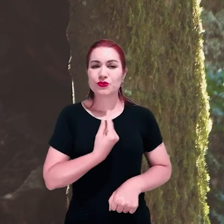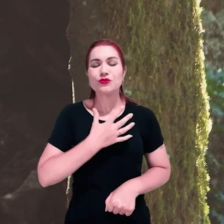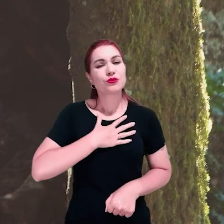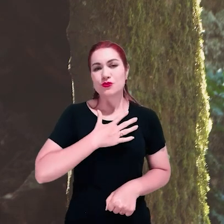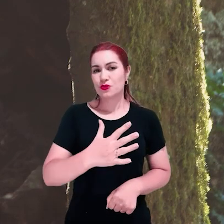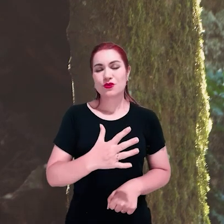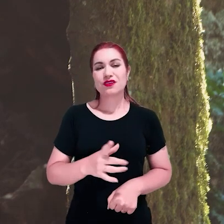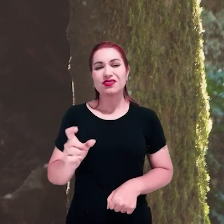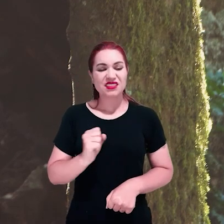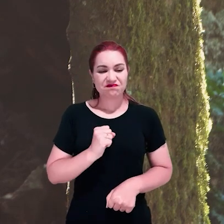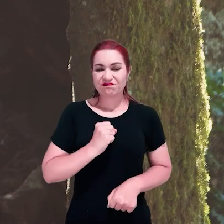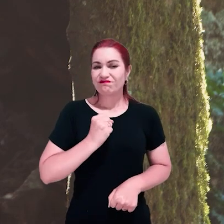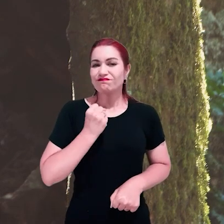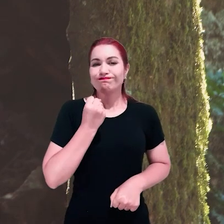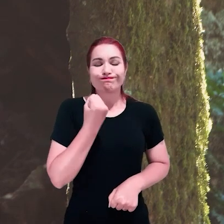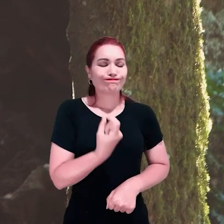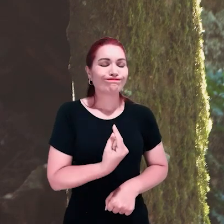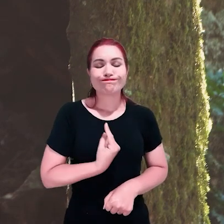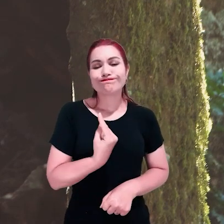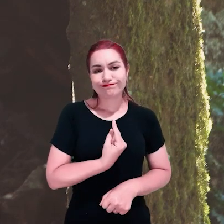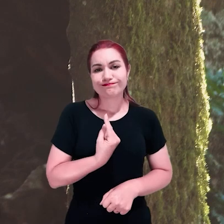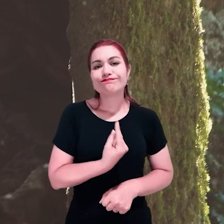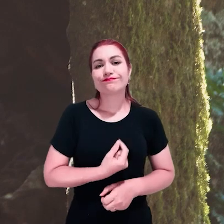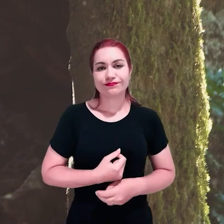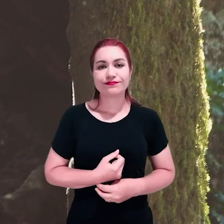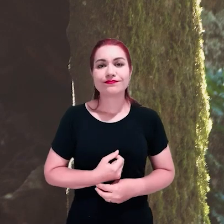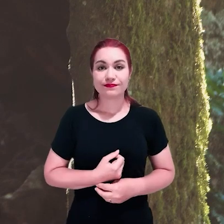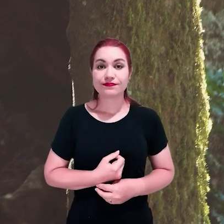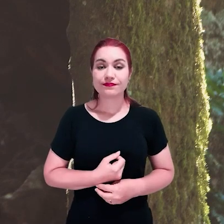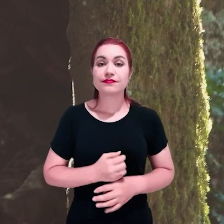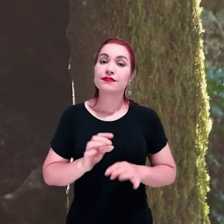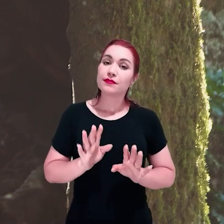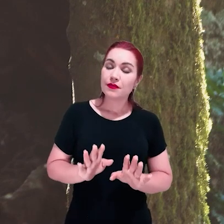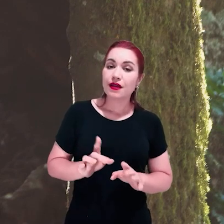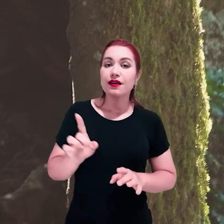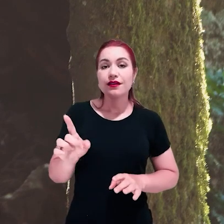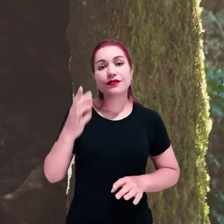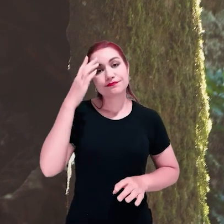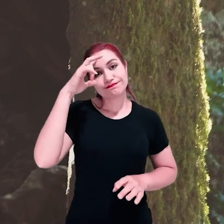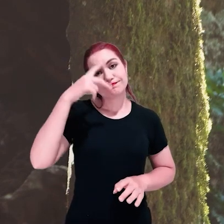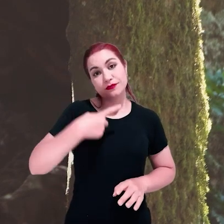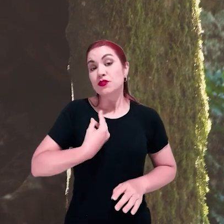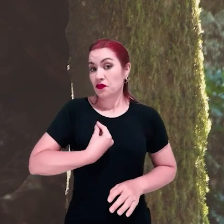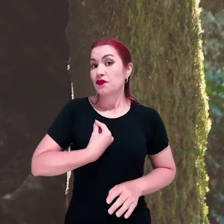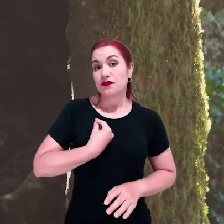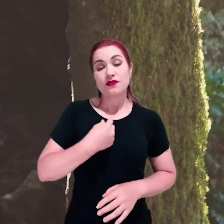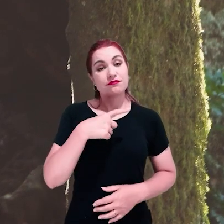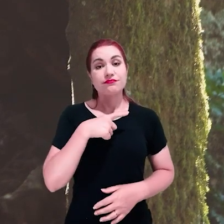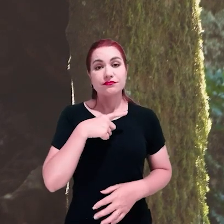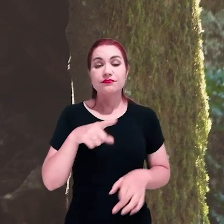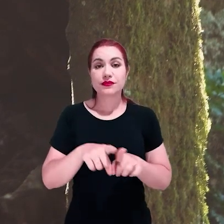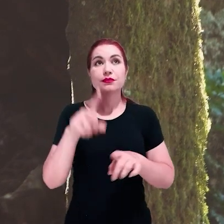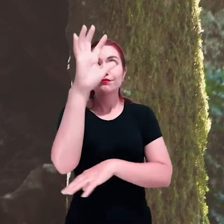odeia estar só. Usa casaco verde, Ela odeia a solidão. blusa e calças pretas. Ao menos, ela tem a